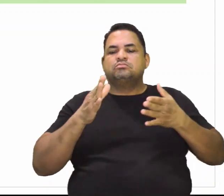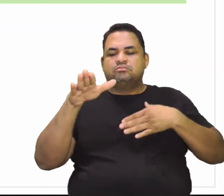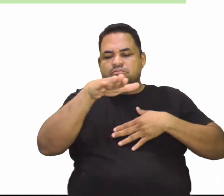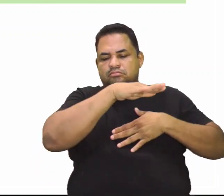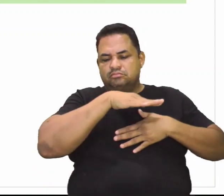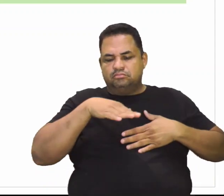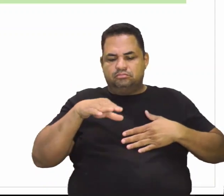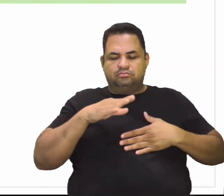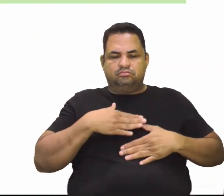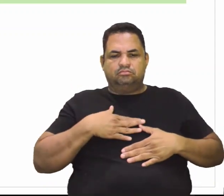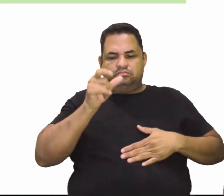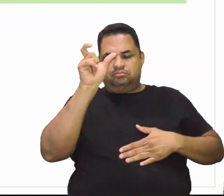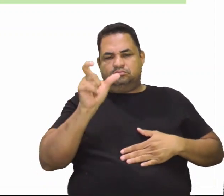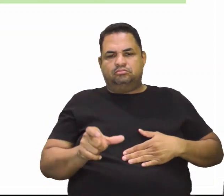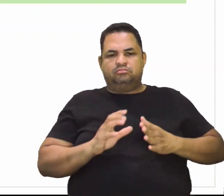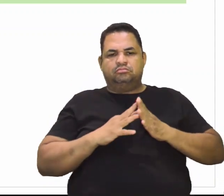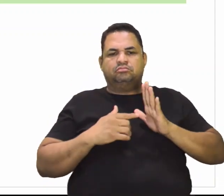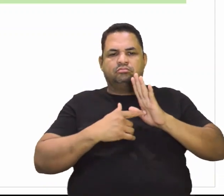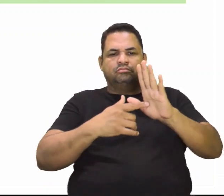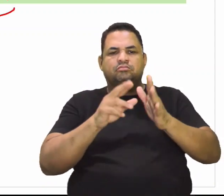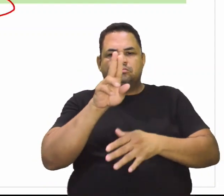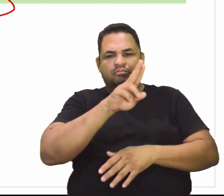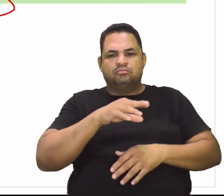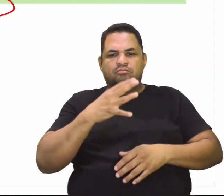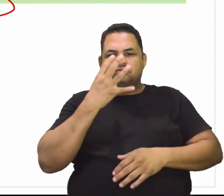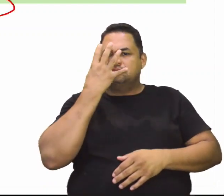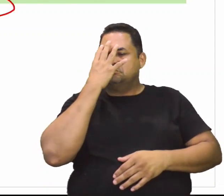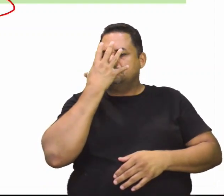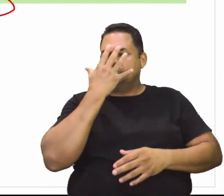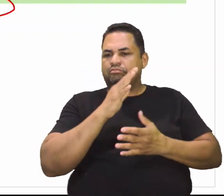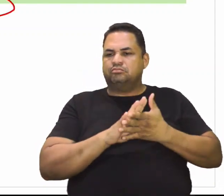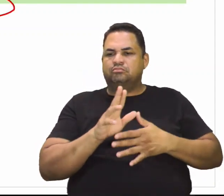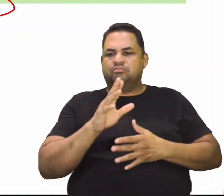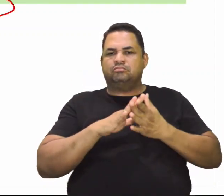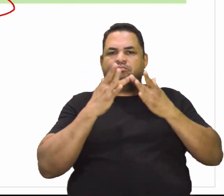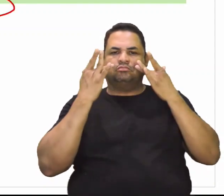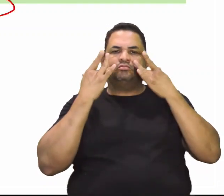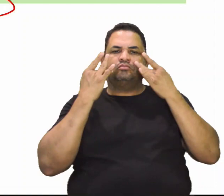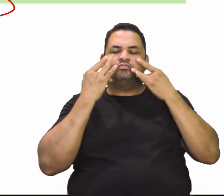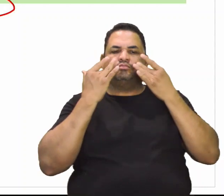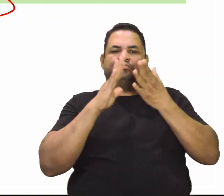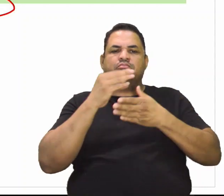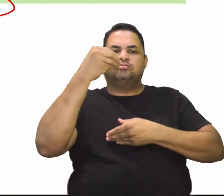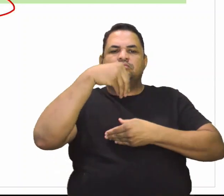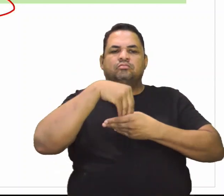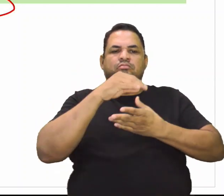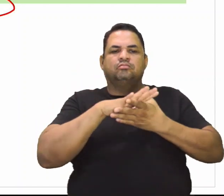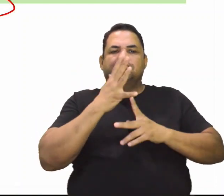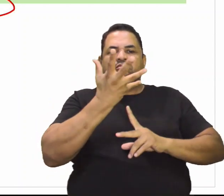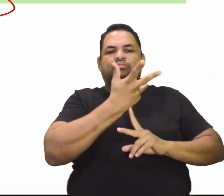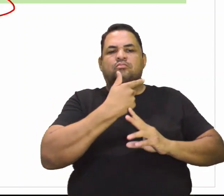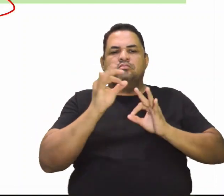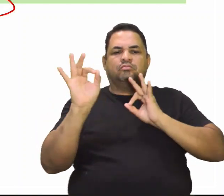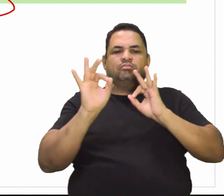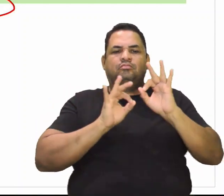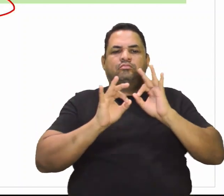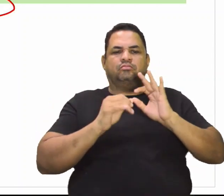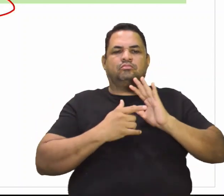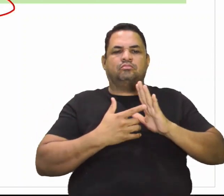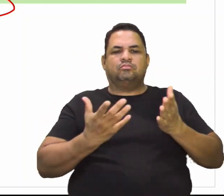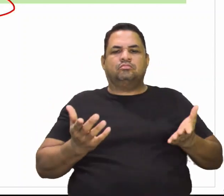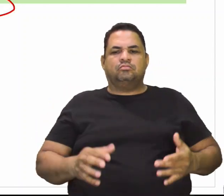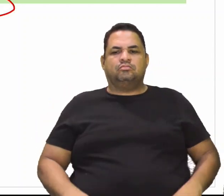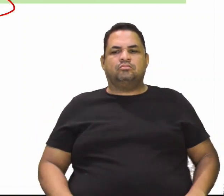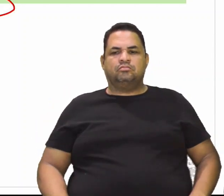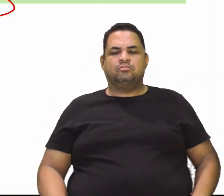autores representavam usando máscara. Então, o teatro dentro da arte é a outra forma